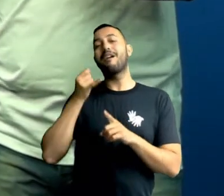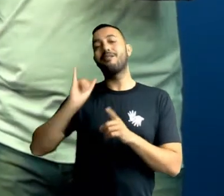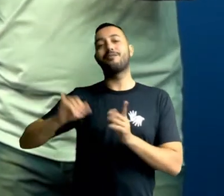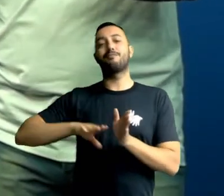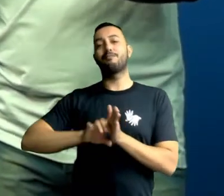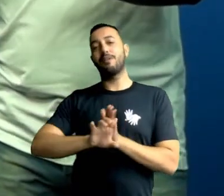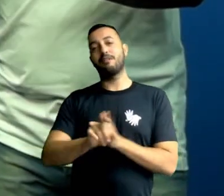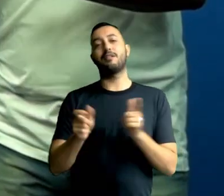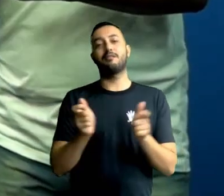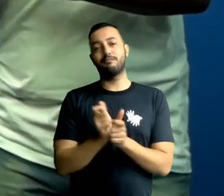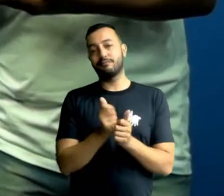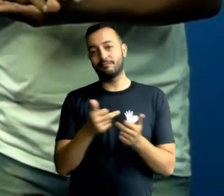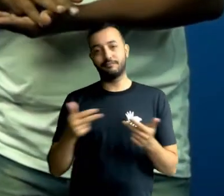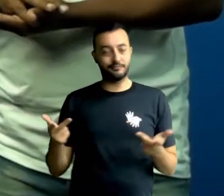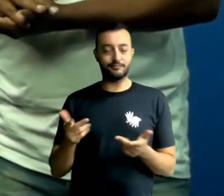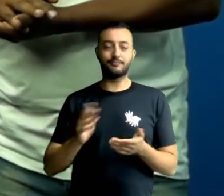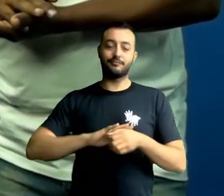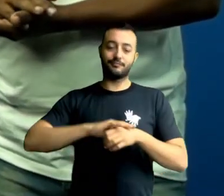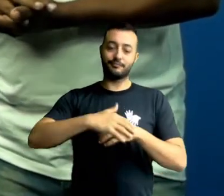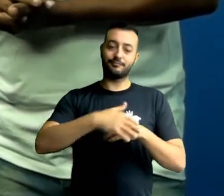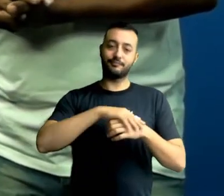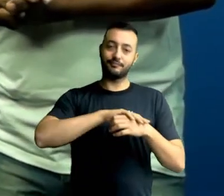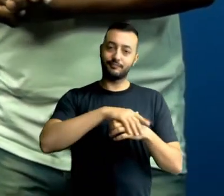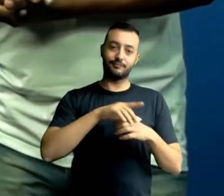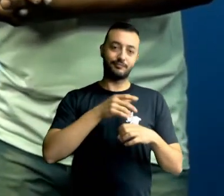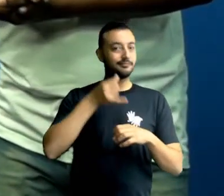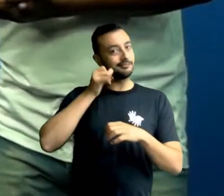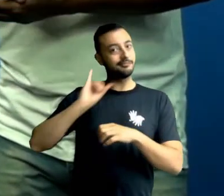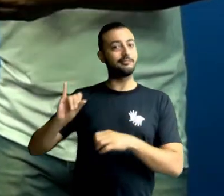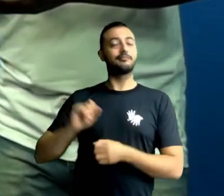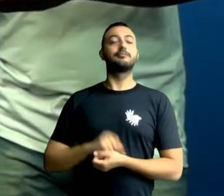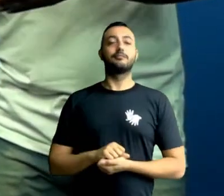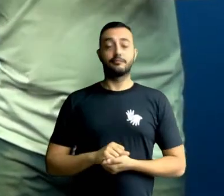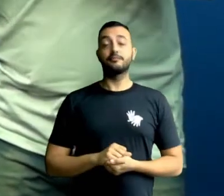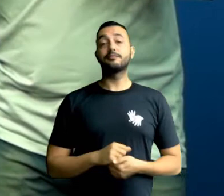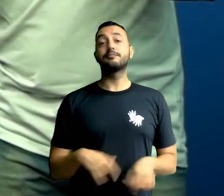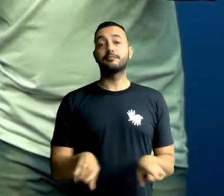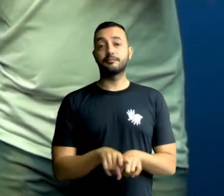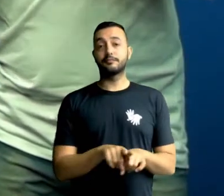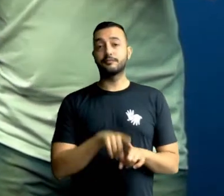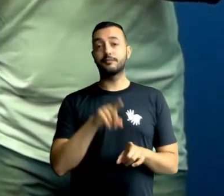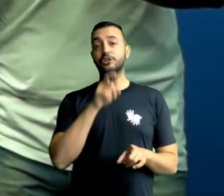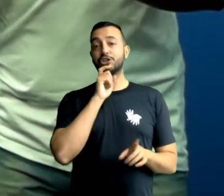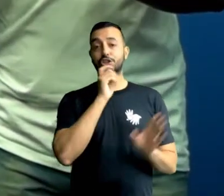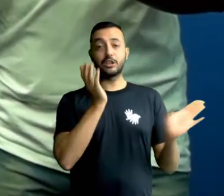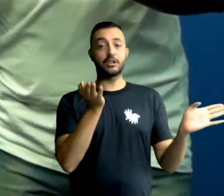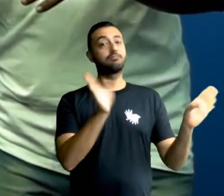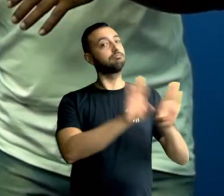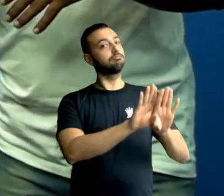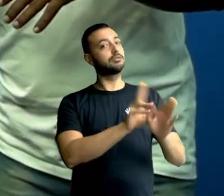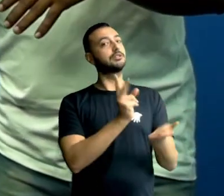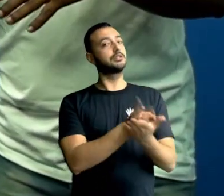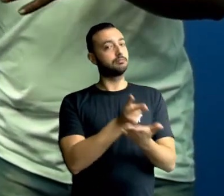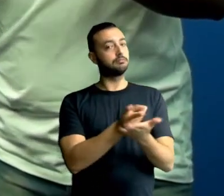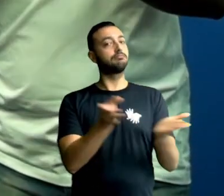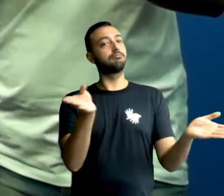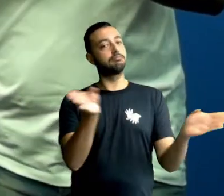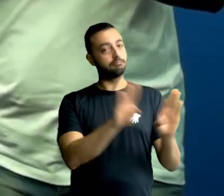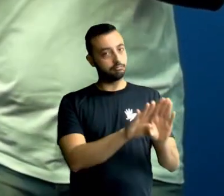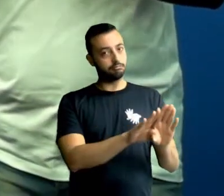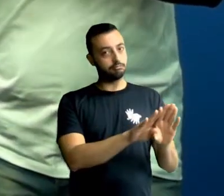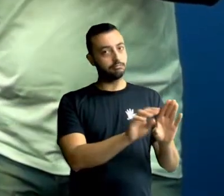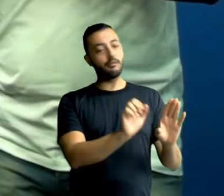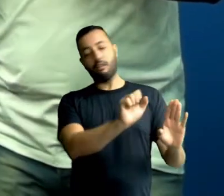fungos e micro-organismos na superfície do alimento. E também manter a geladeira sempre fechada,